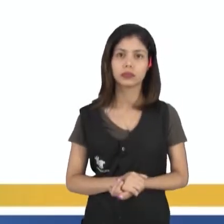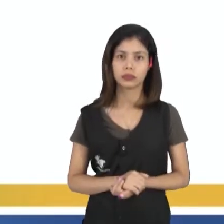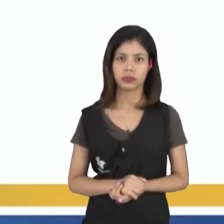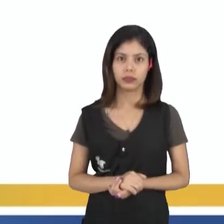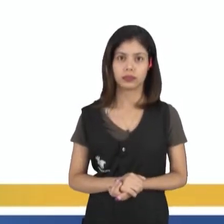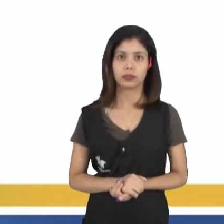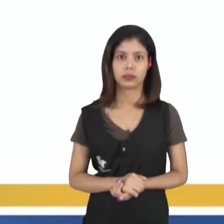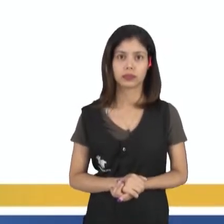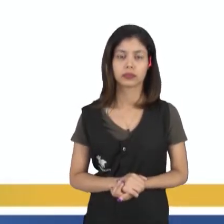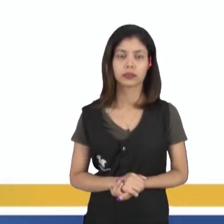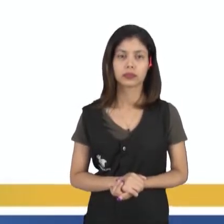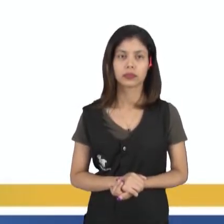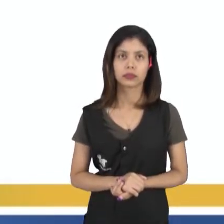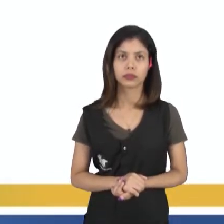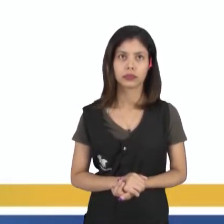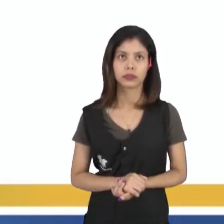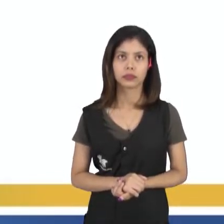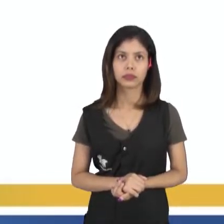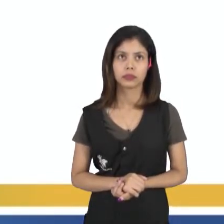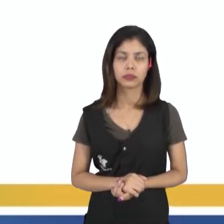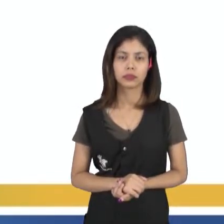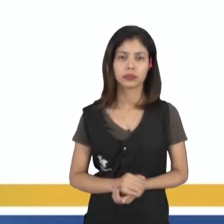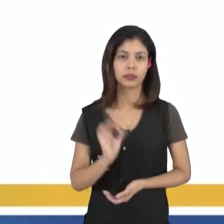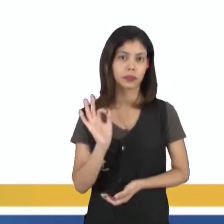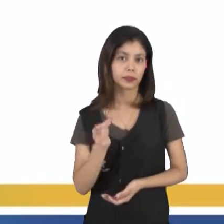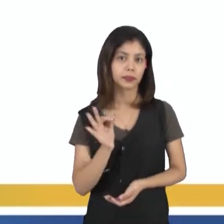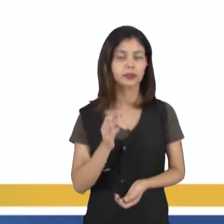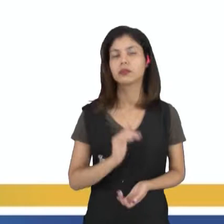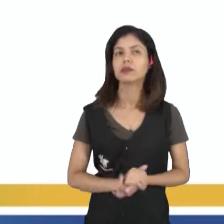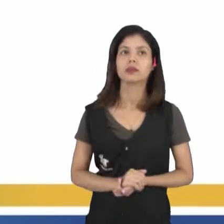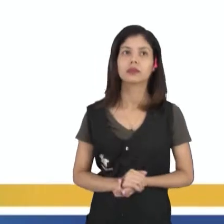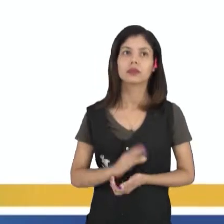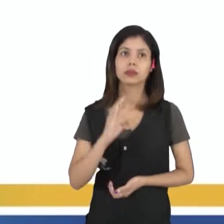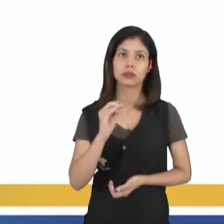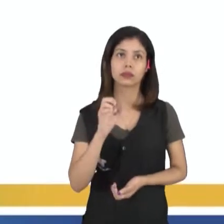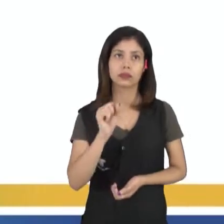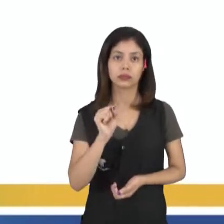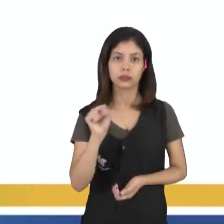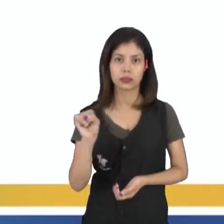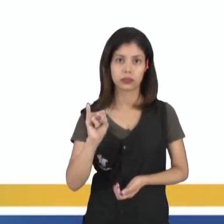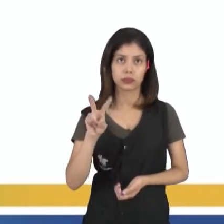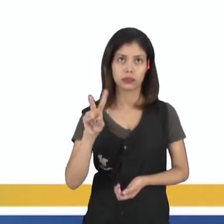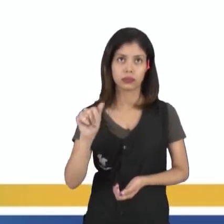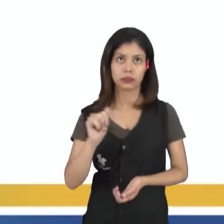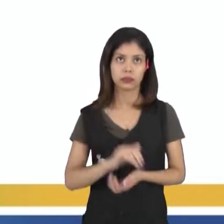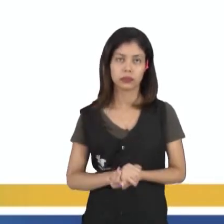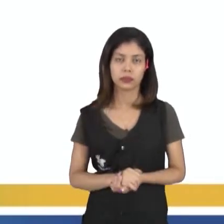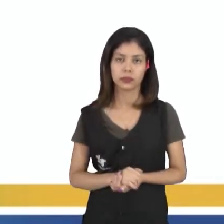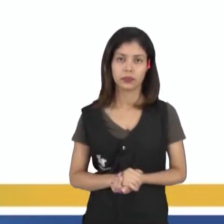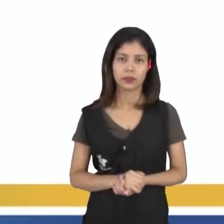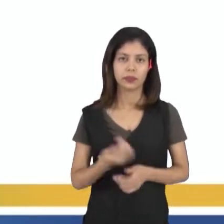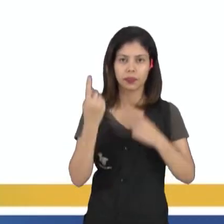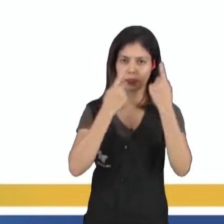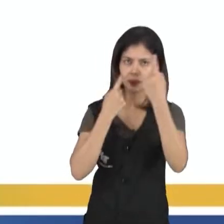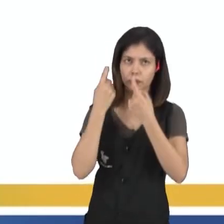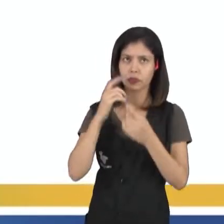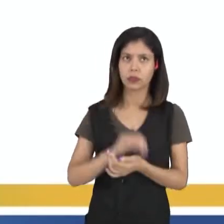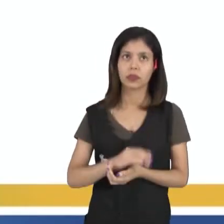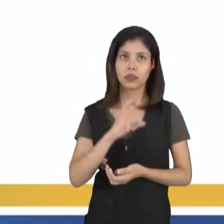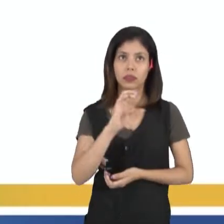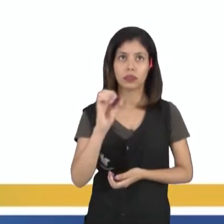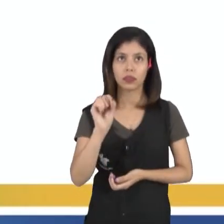a principal conjunção é o como, tá bom? A concessiva é para expressar